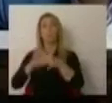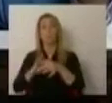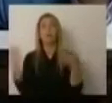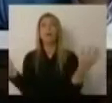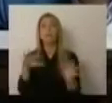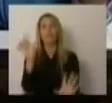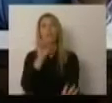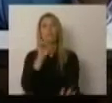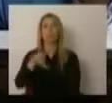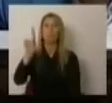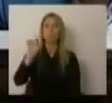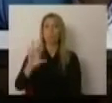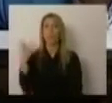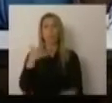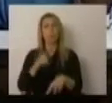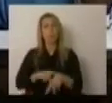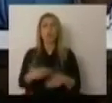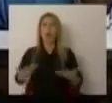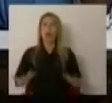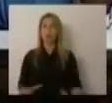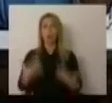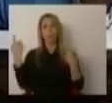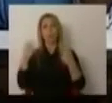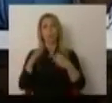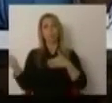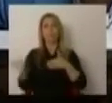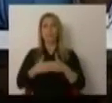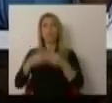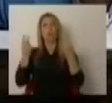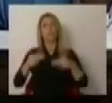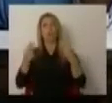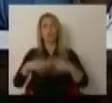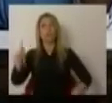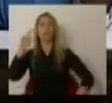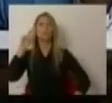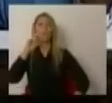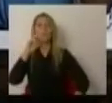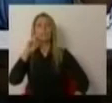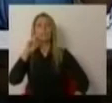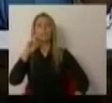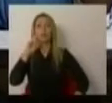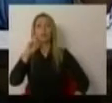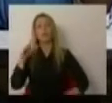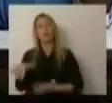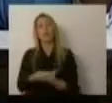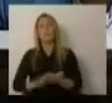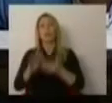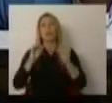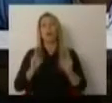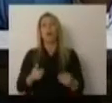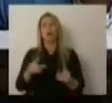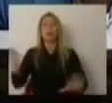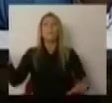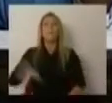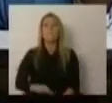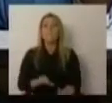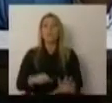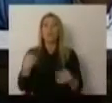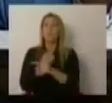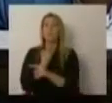importante quando estamos numa altura em que o fechamento de fronteiras e a securitização estão alicerçadas nos piores argumentos possíveis,